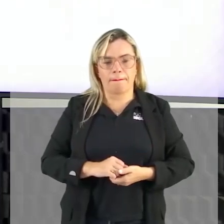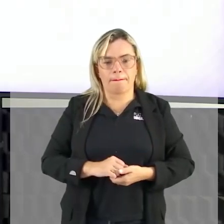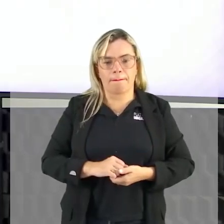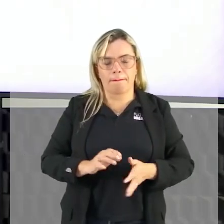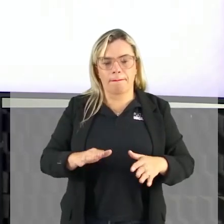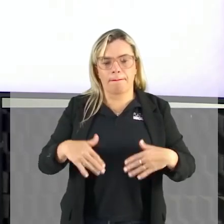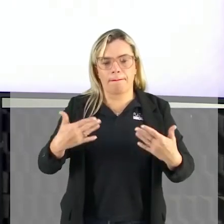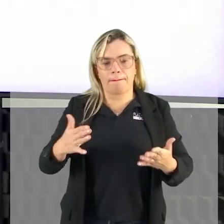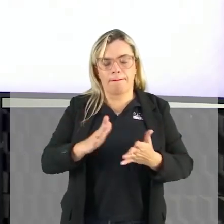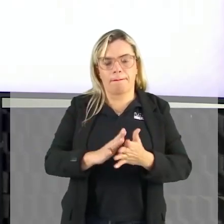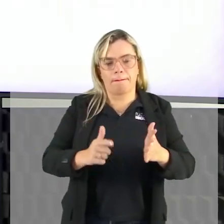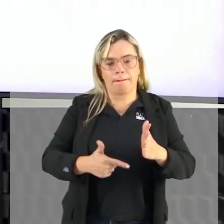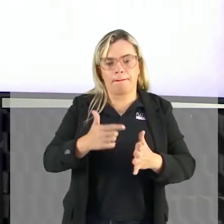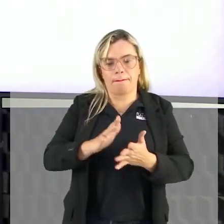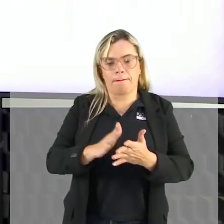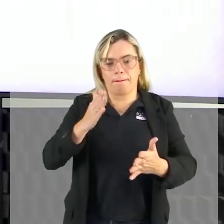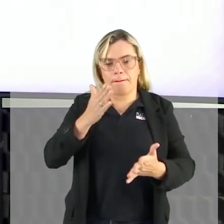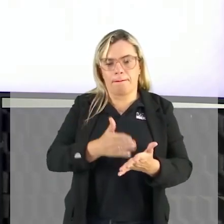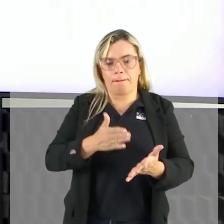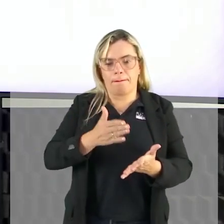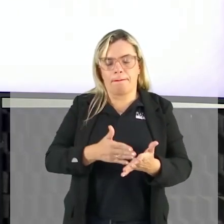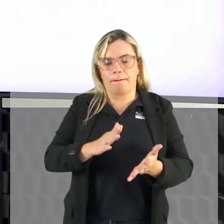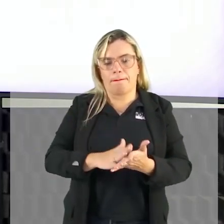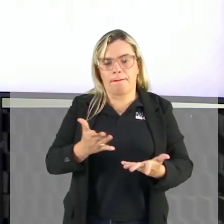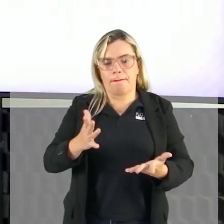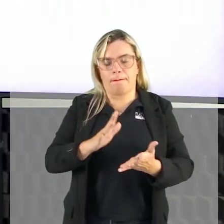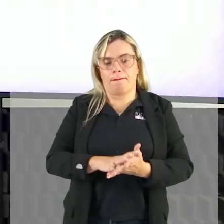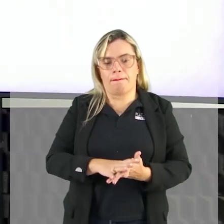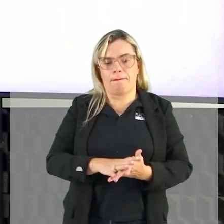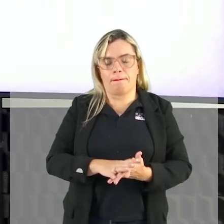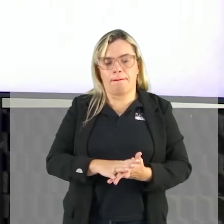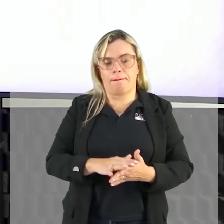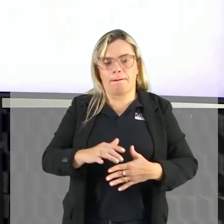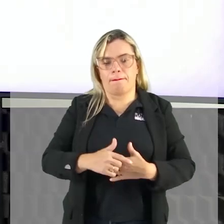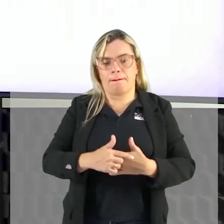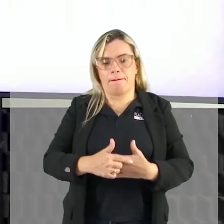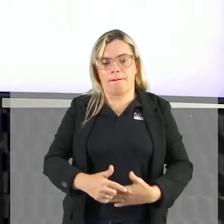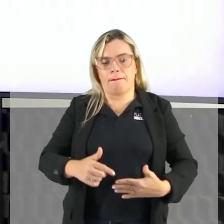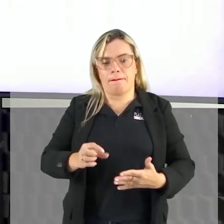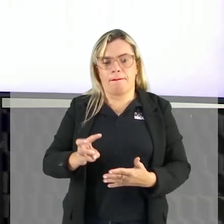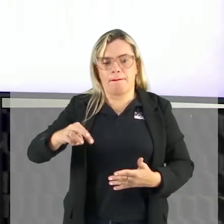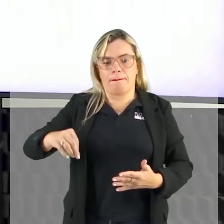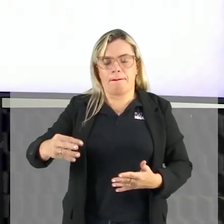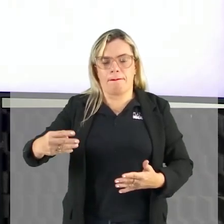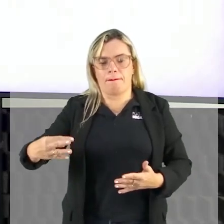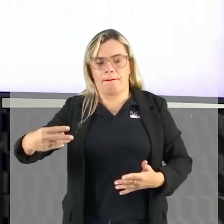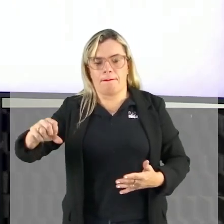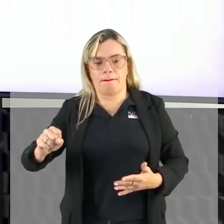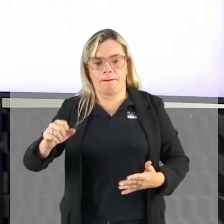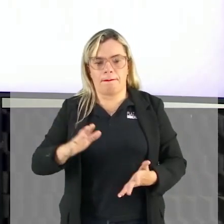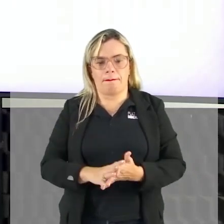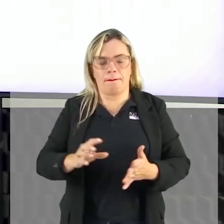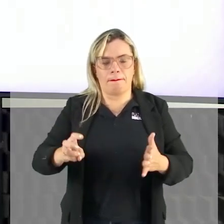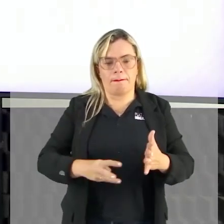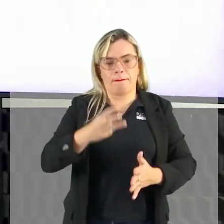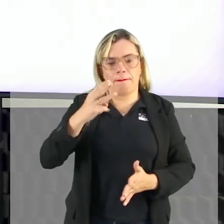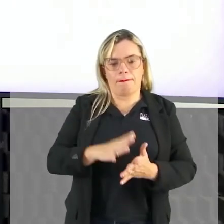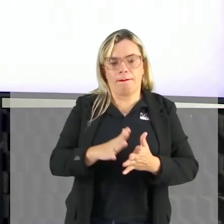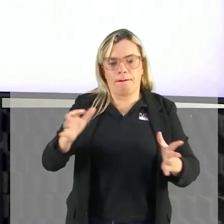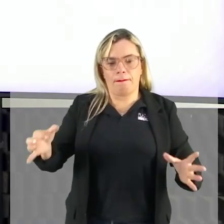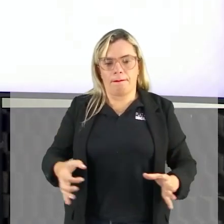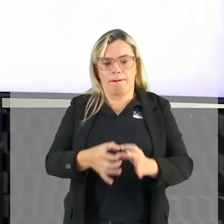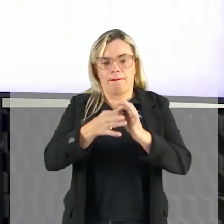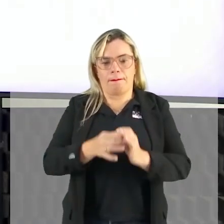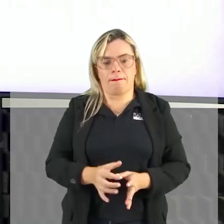Então, esse segundo, ele impede a ação dos microtúbulos. Terceiro, une-se ao fosfolipídio